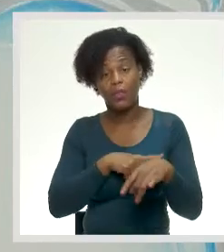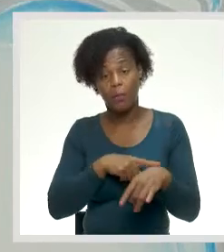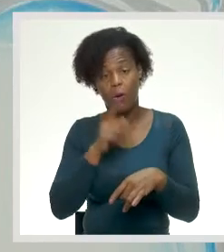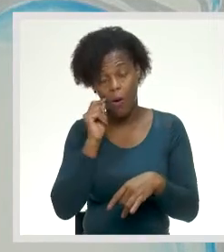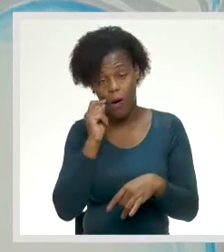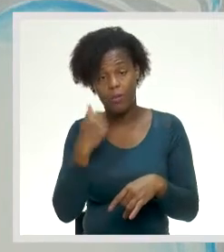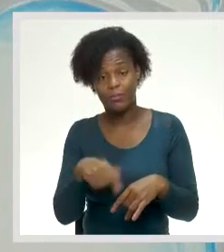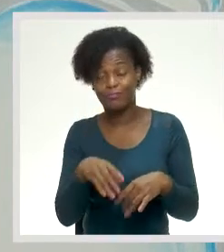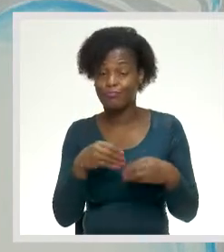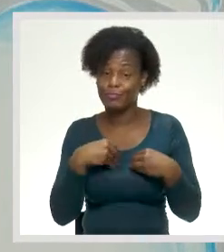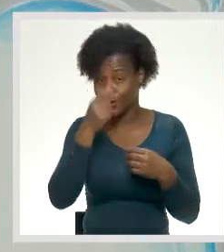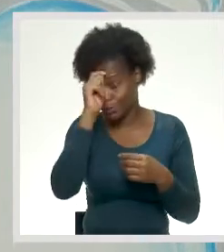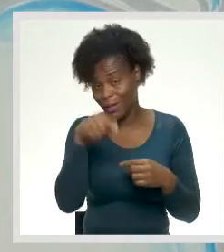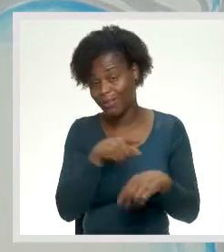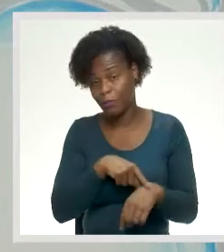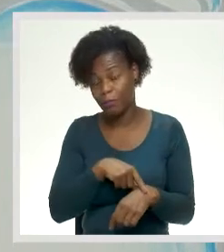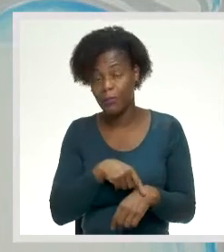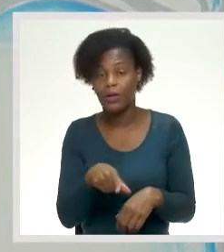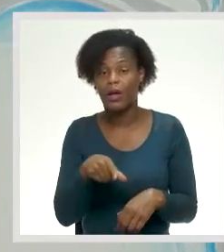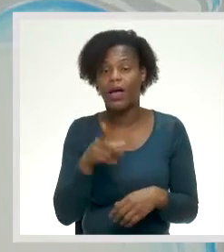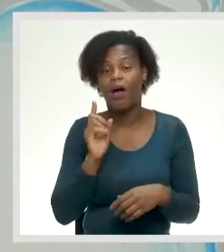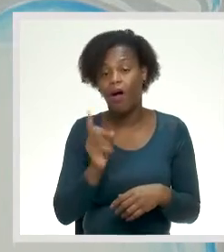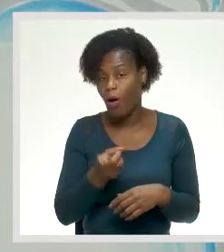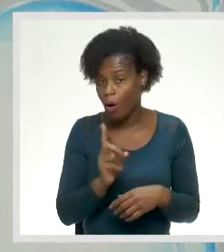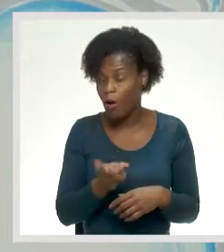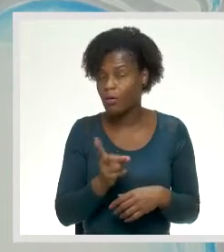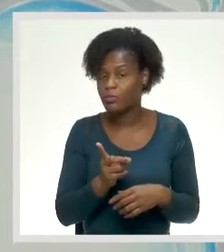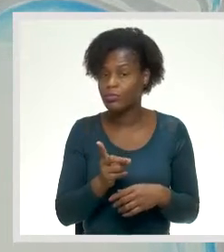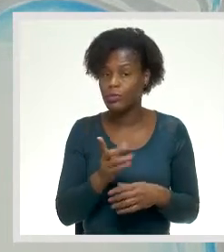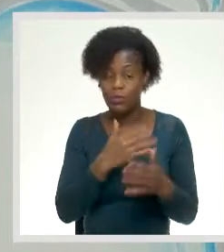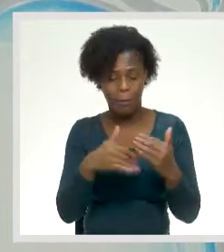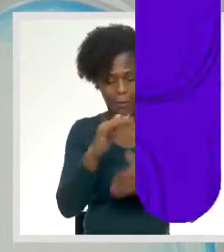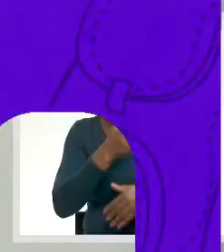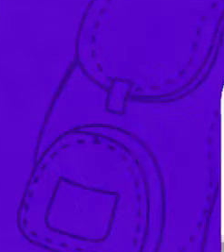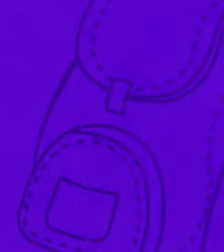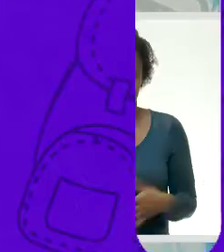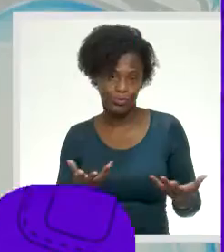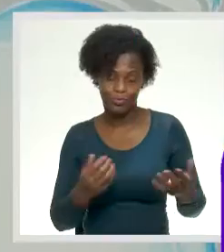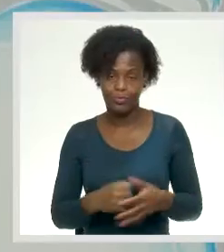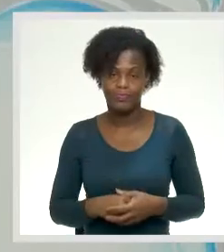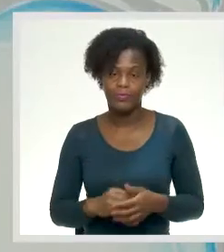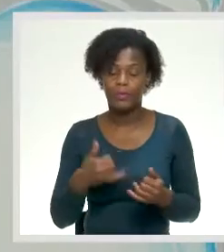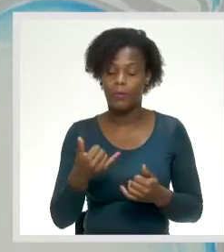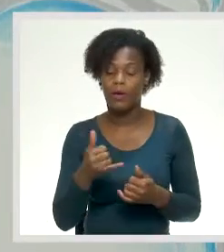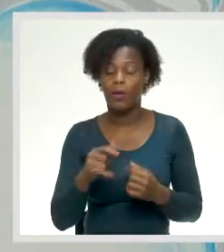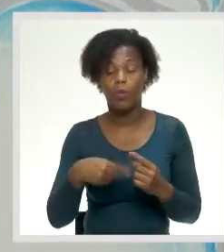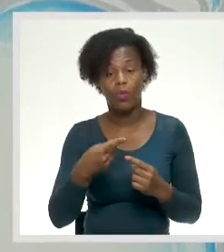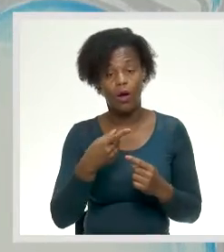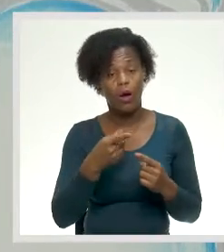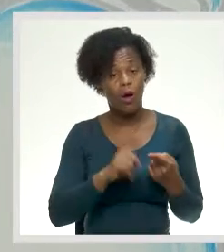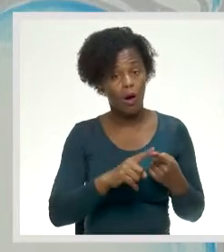que se sujeitar ao tempo e então essa ordem nos transcende. Além da ordem